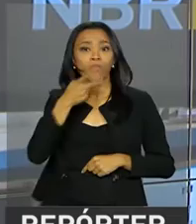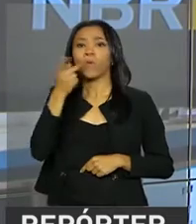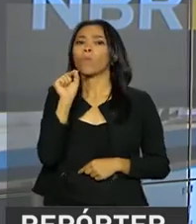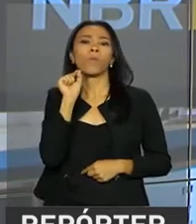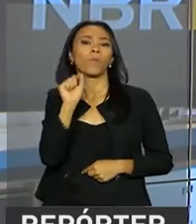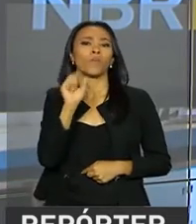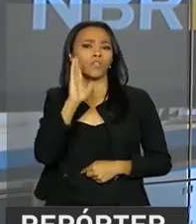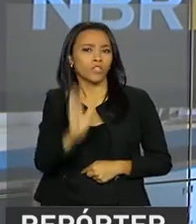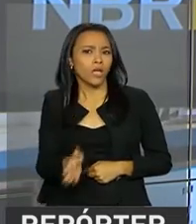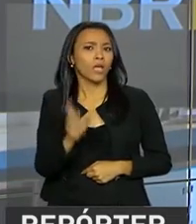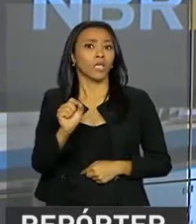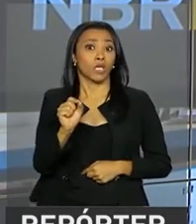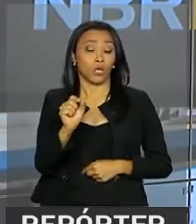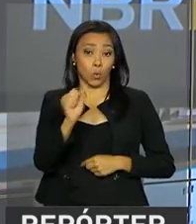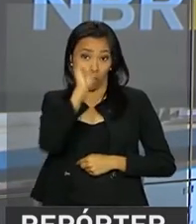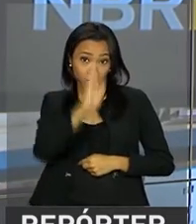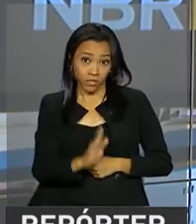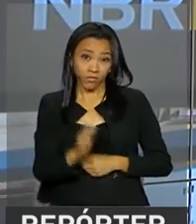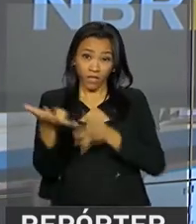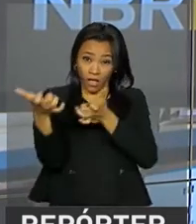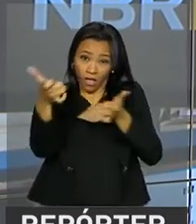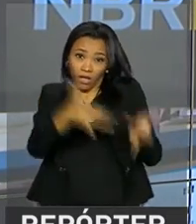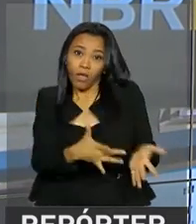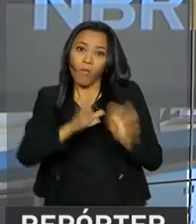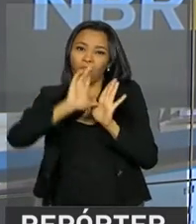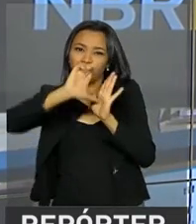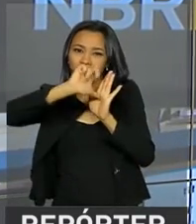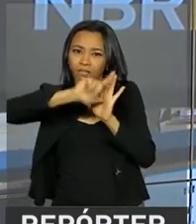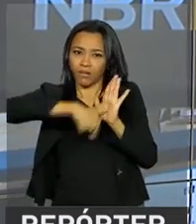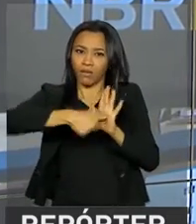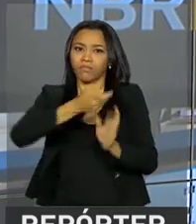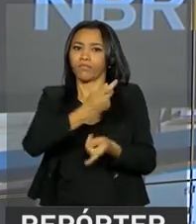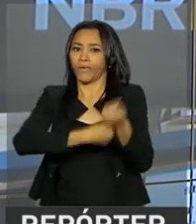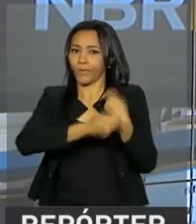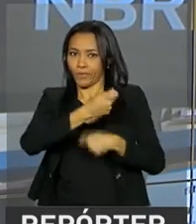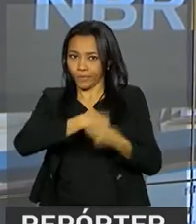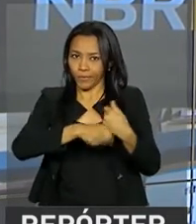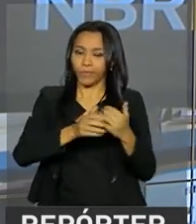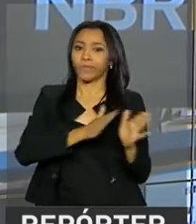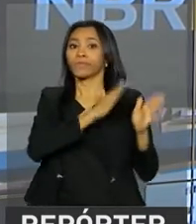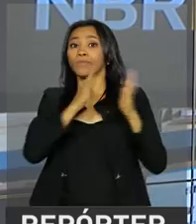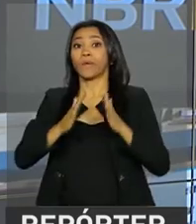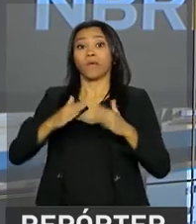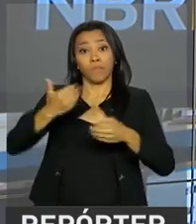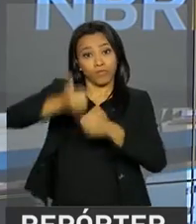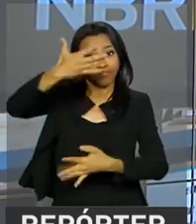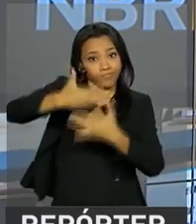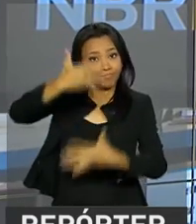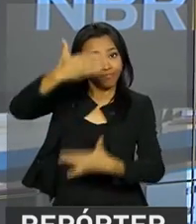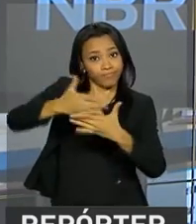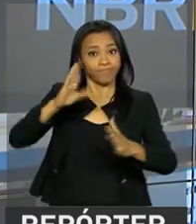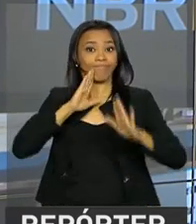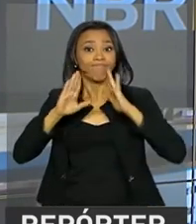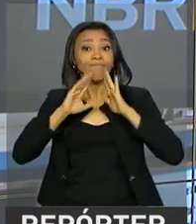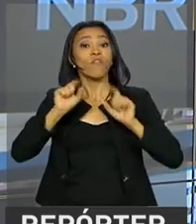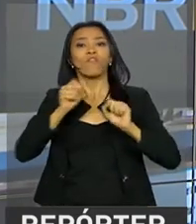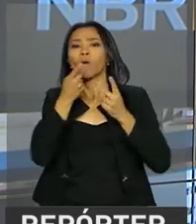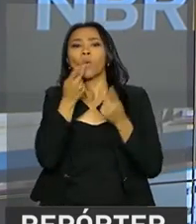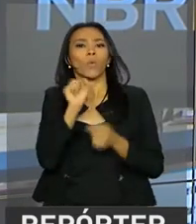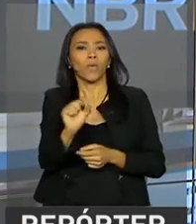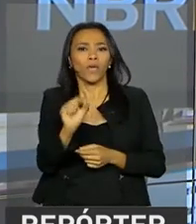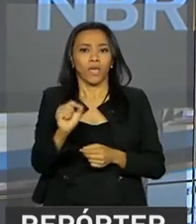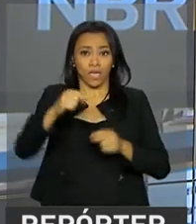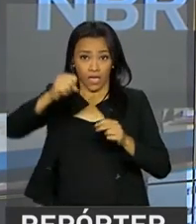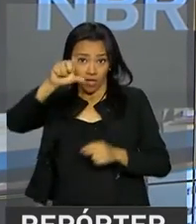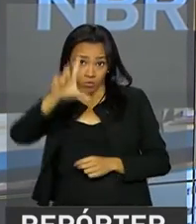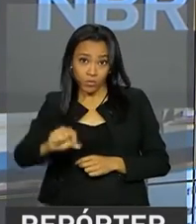o Brasil está deixando para trás a recessão econômica. Pelas redes sociais, Temer disse que a queda da inflação